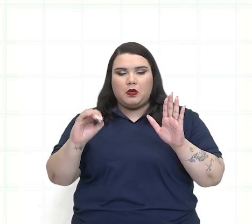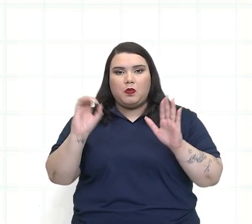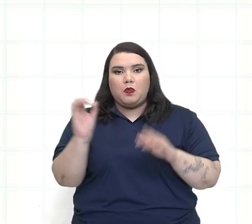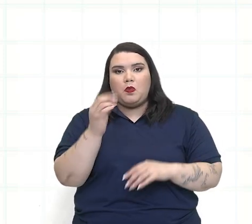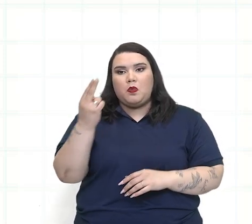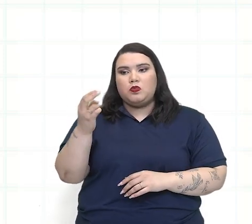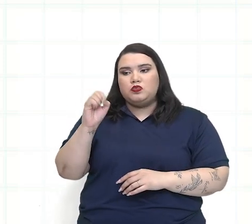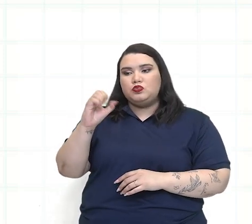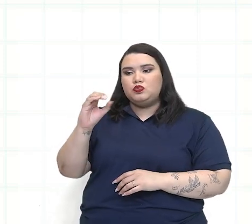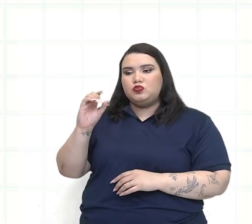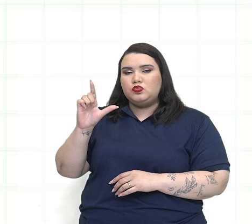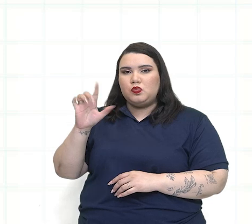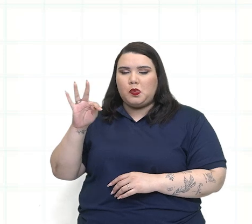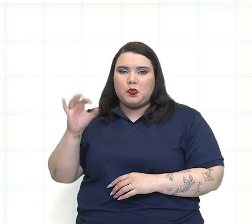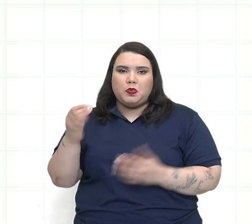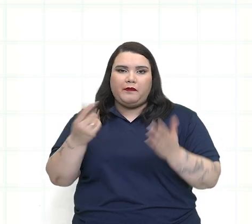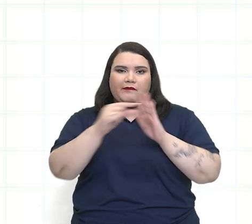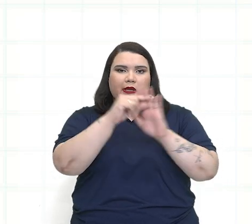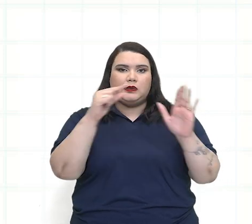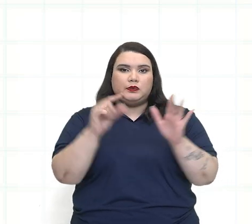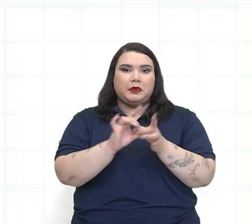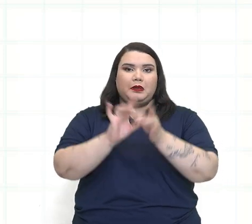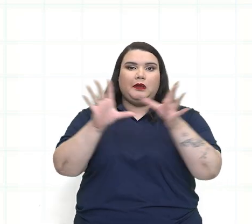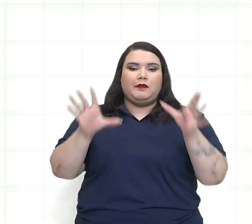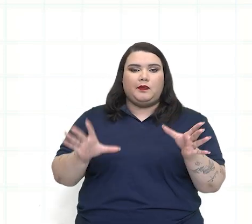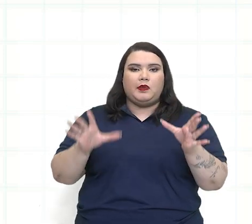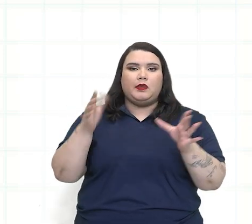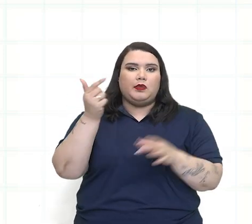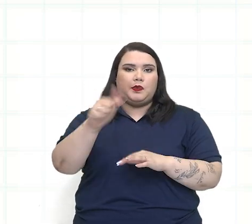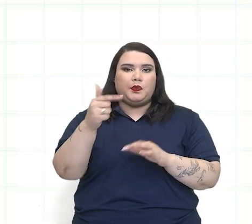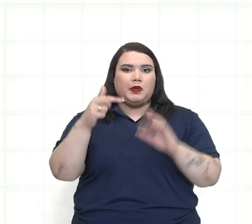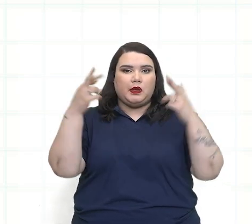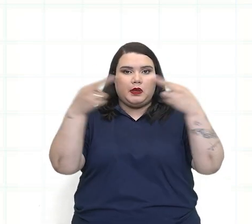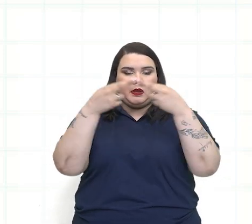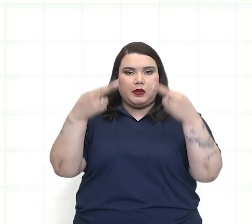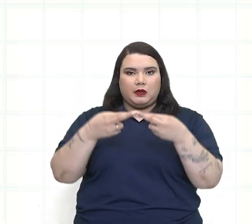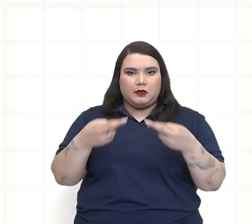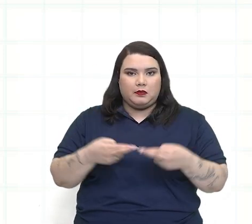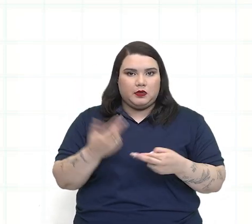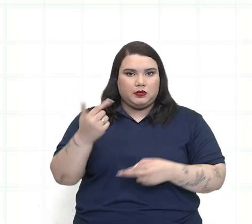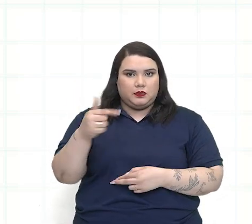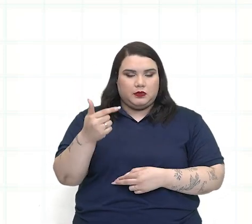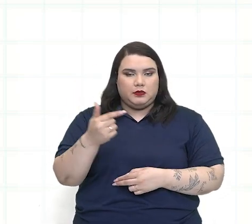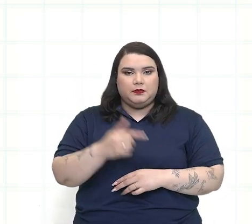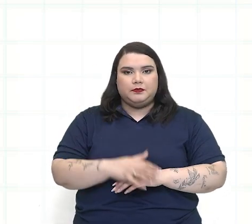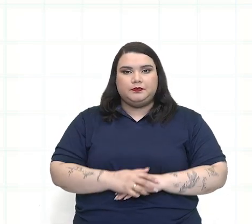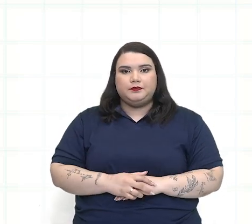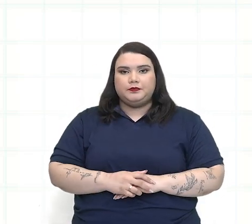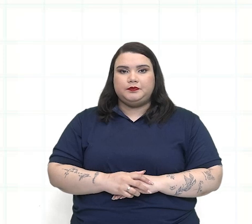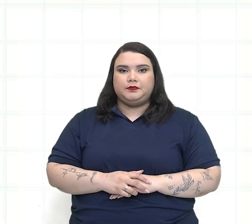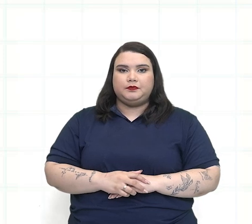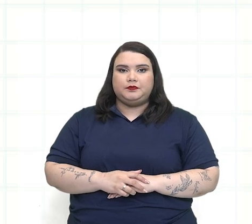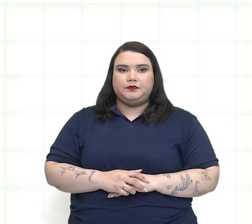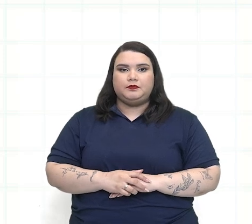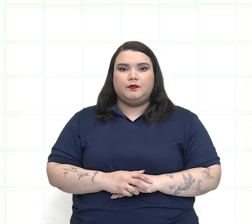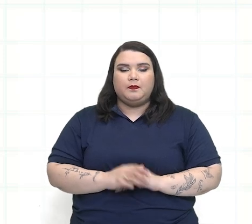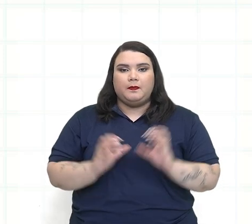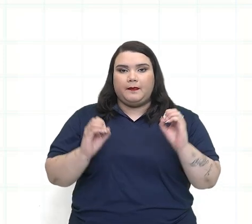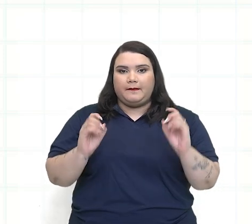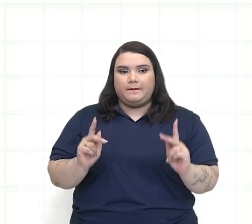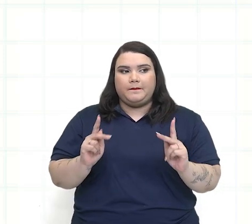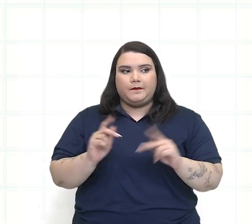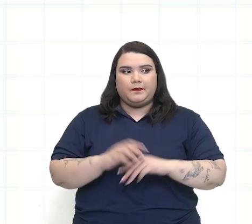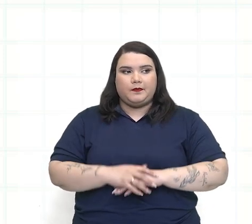possuem rimas, né? Eu posso dizer que chamados de versos livres também. Eles não possuem rimas,